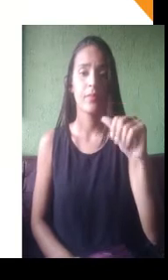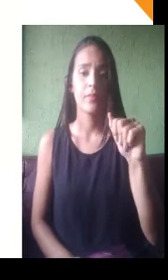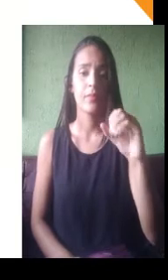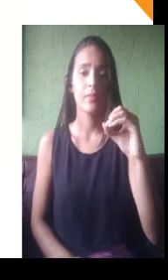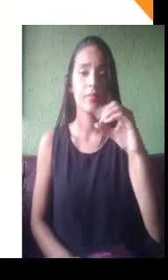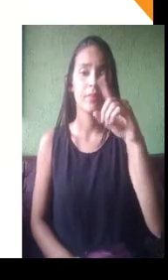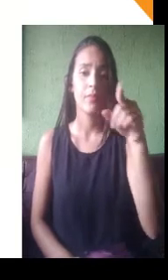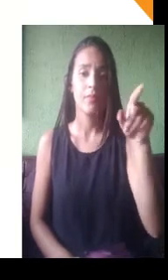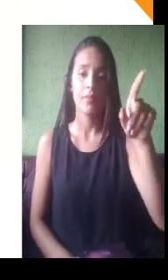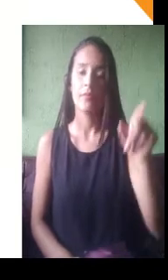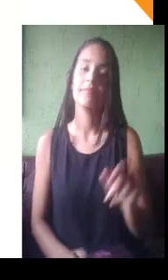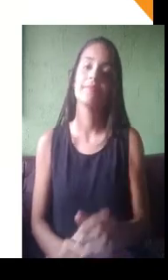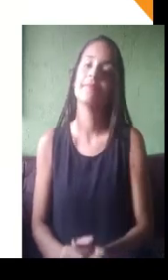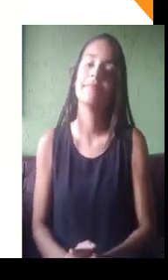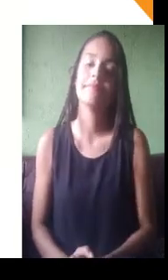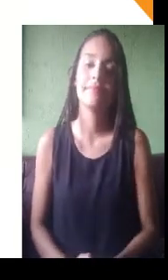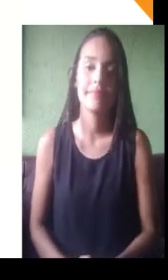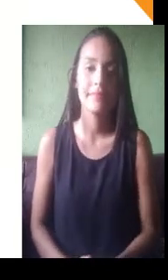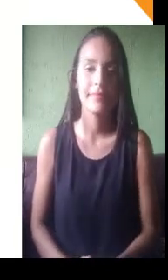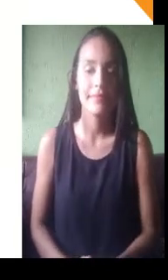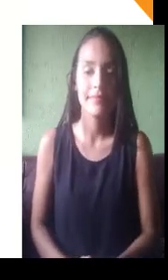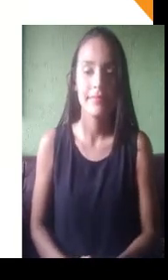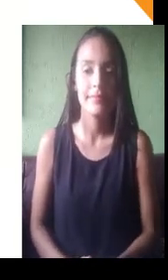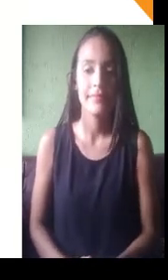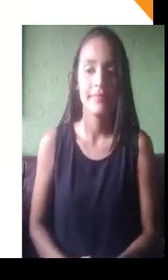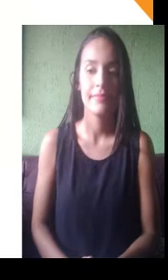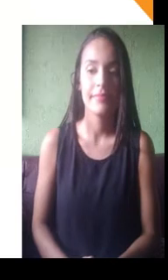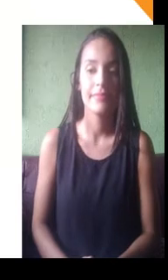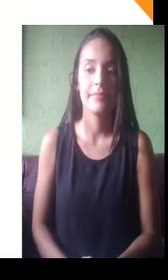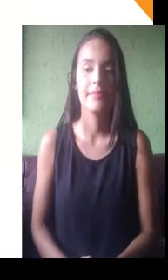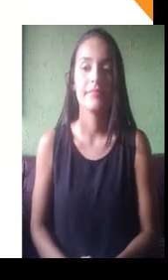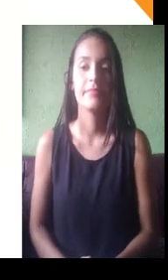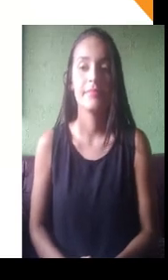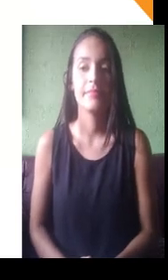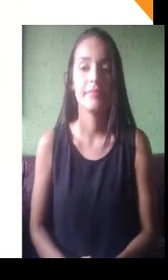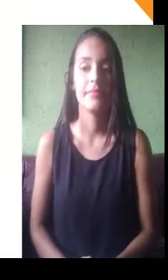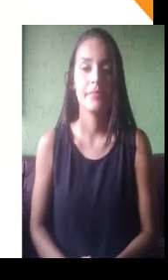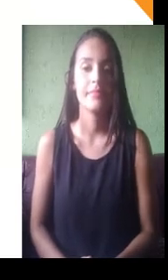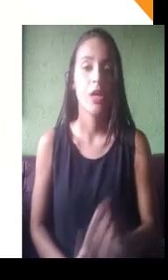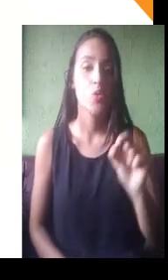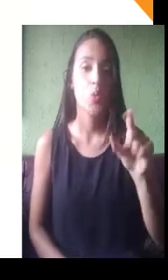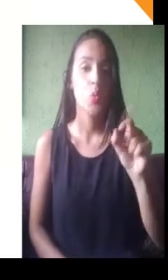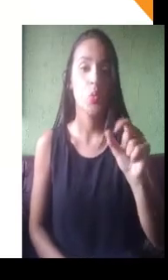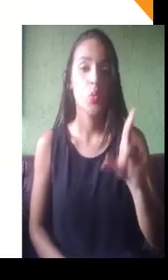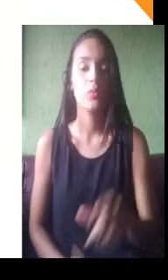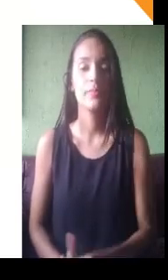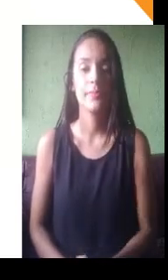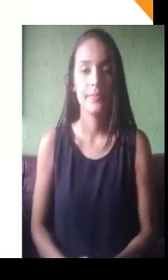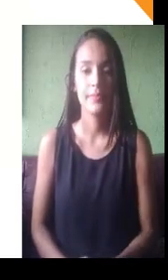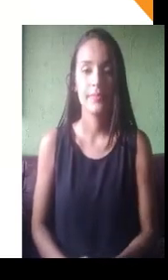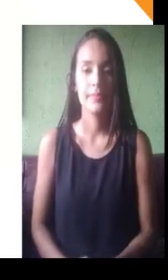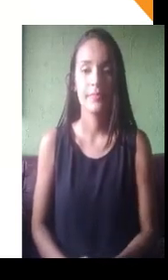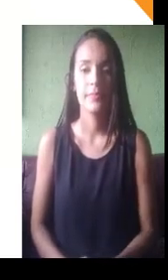narração, né? A gente está observando aqui nessas, nessas, nessas, em destaque verde. Nessas